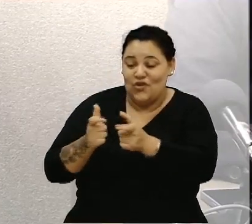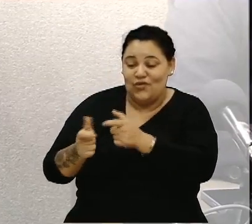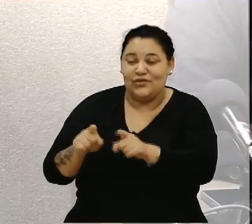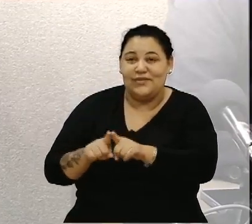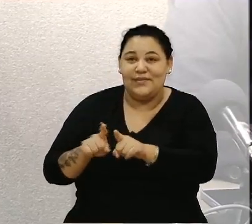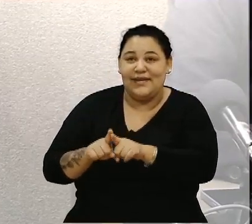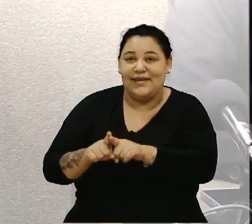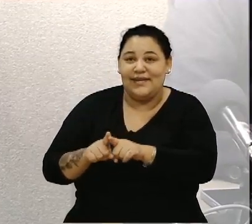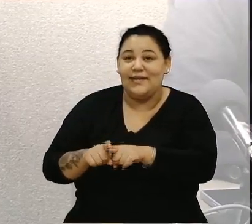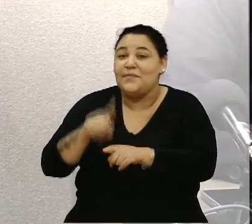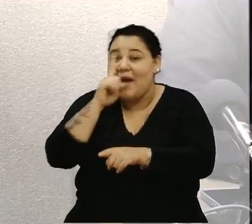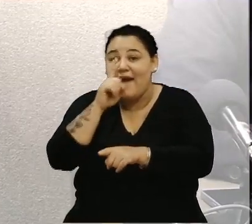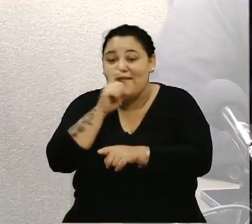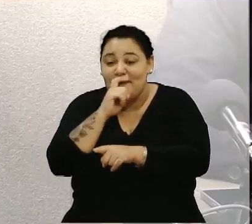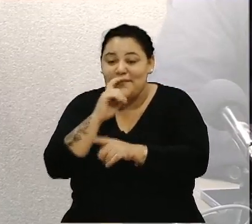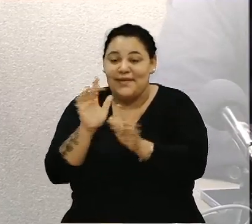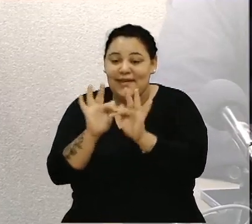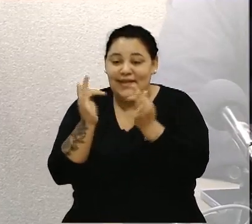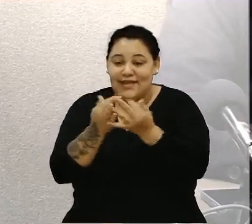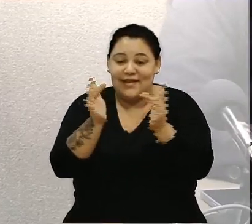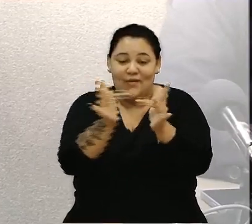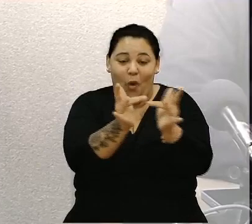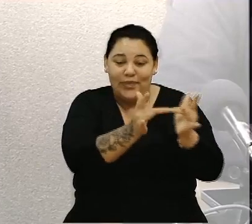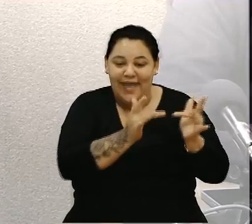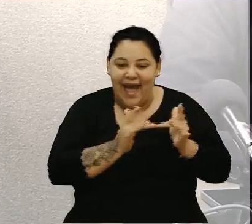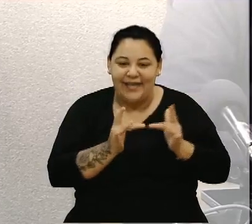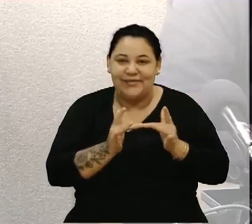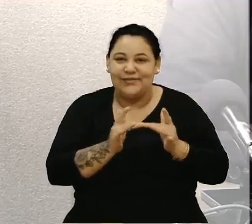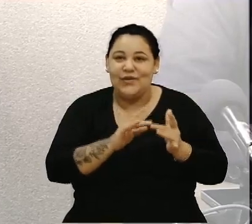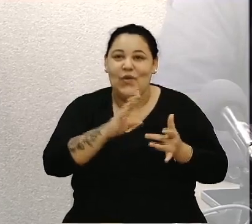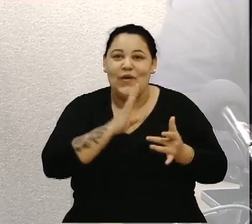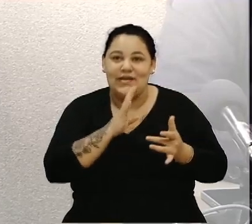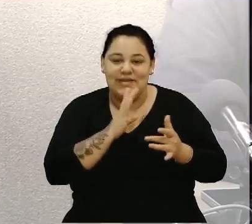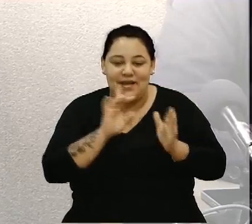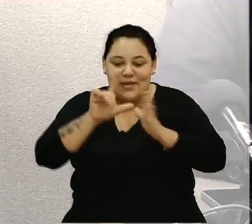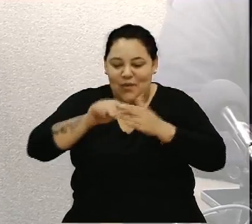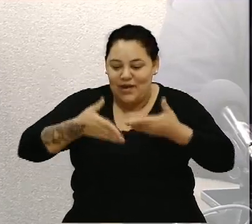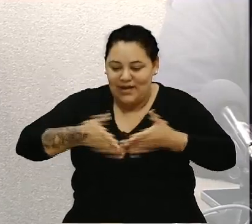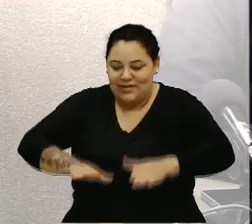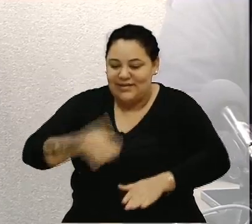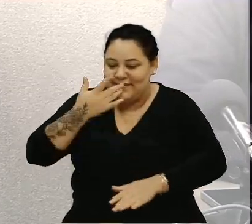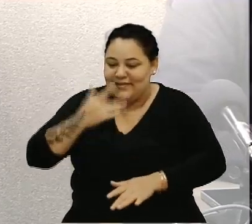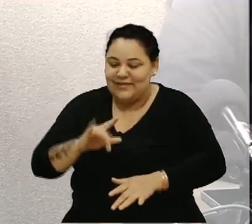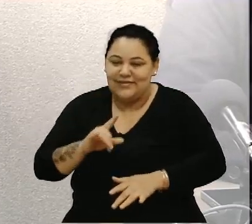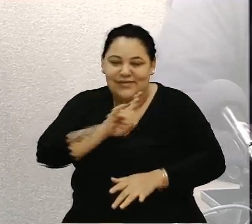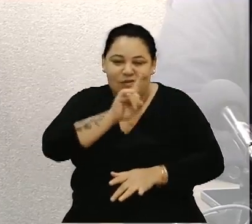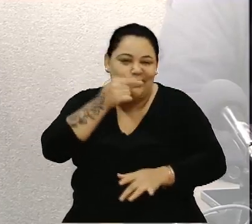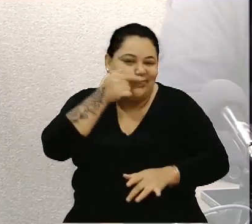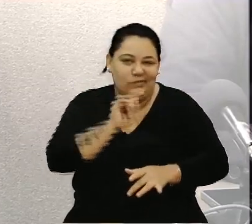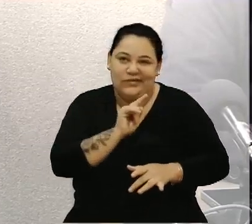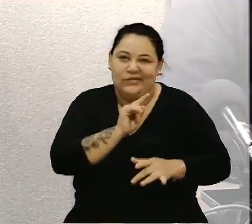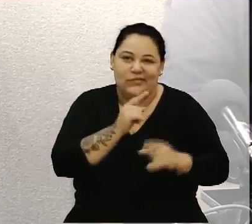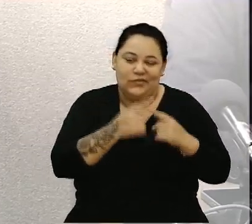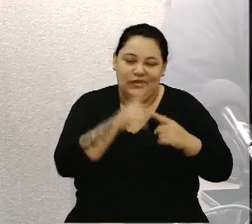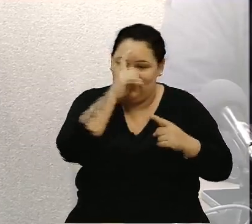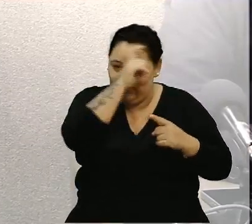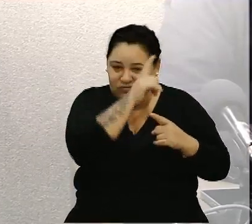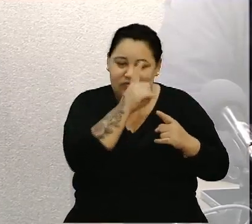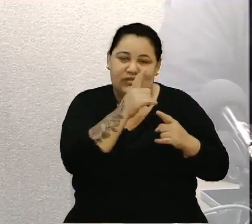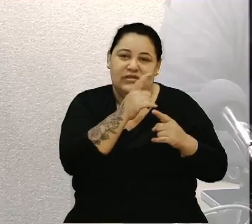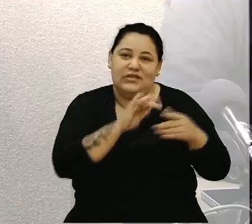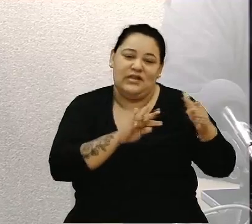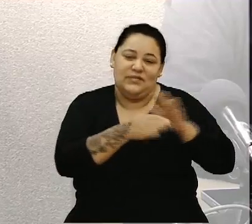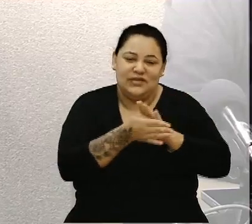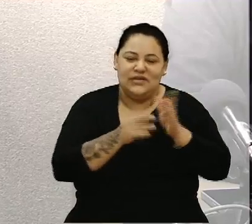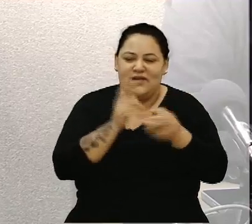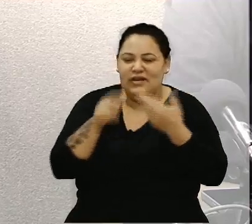em estádios de futebol e que depois, né, do nascimento da criança acabaram não indo por dificuldades na adaptação com relação ao